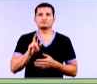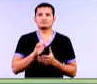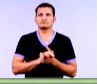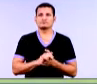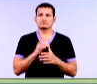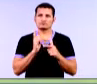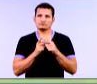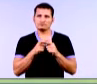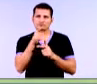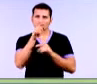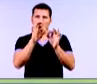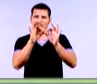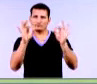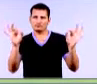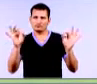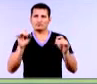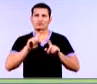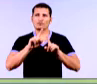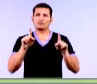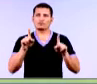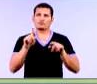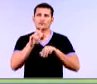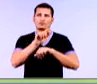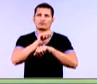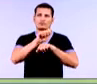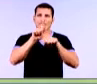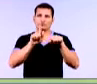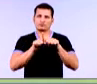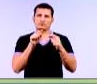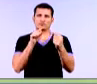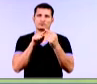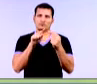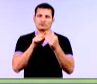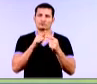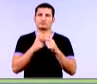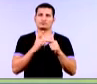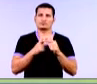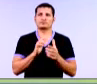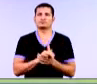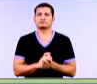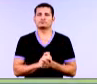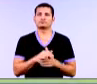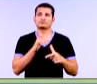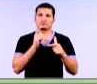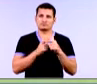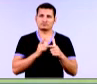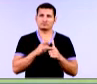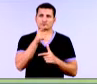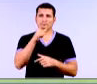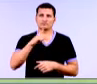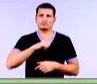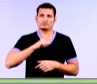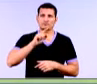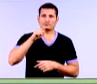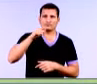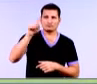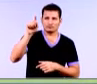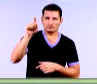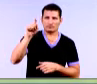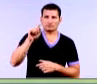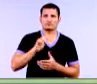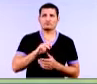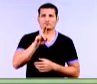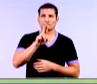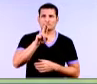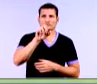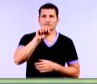que que esse não é um nome de algoritmo válido? Não é válido porque possui a